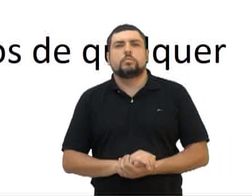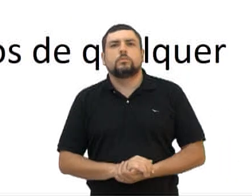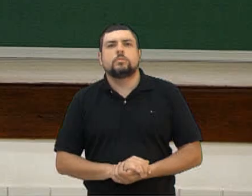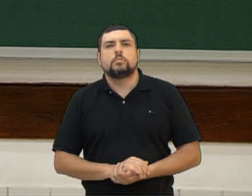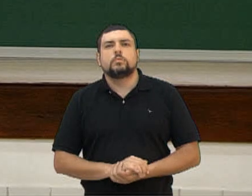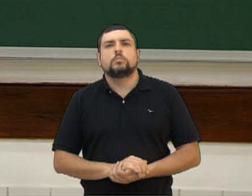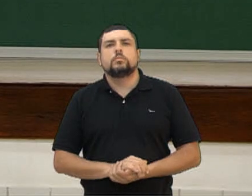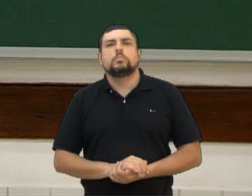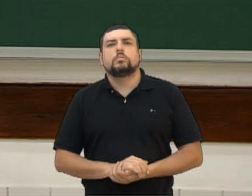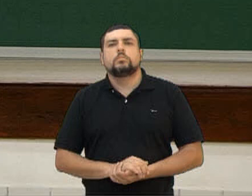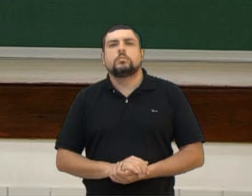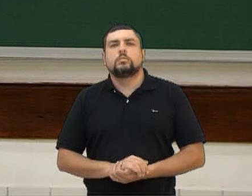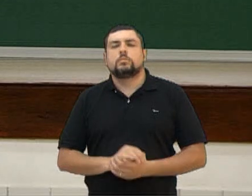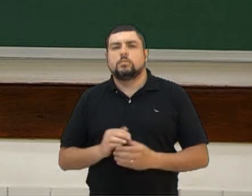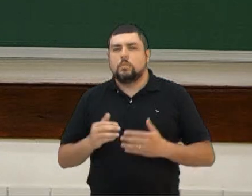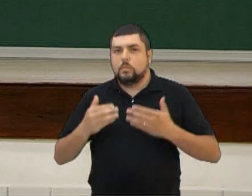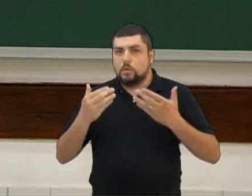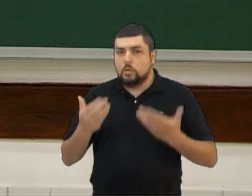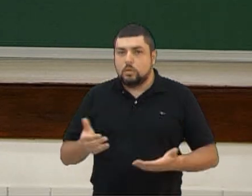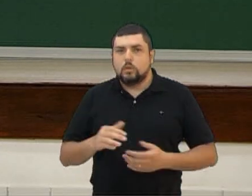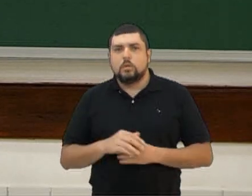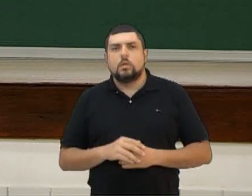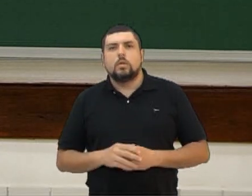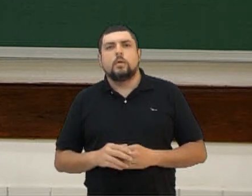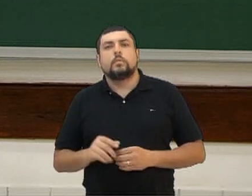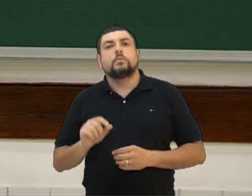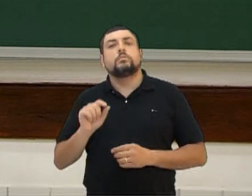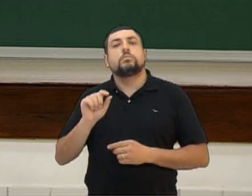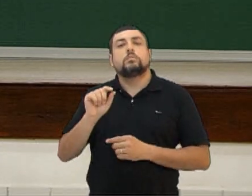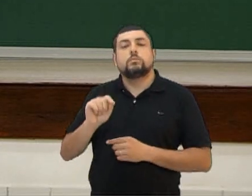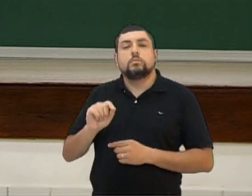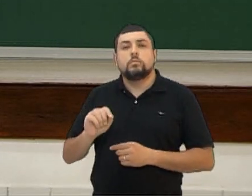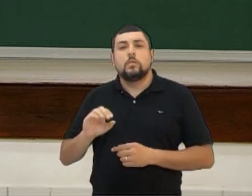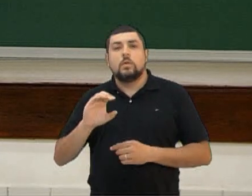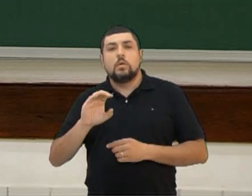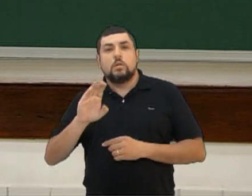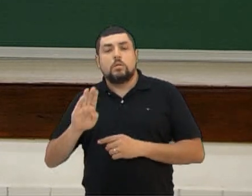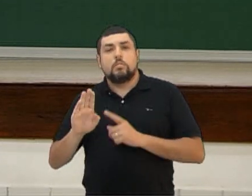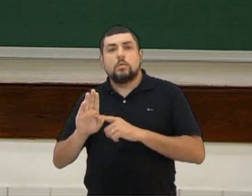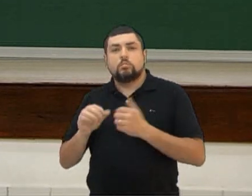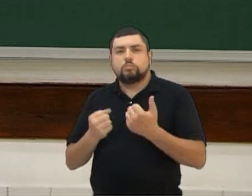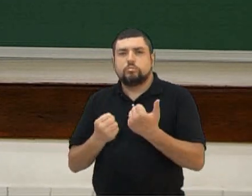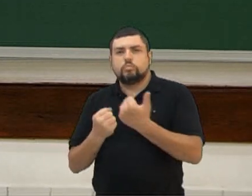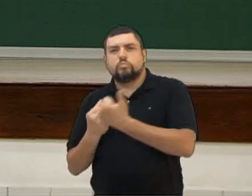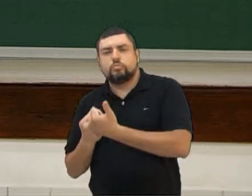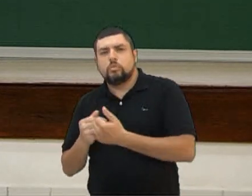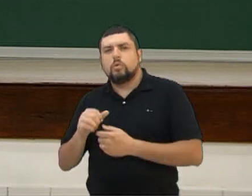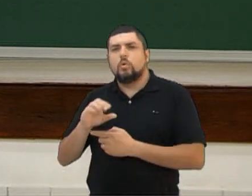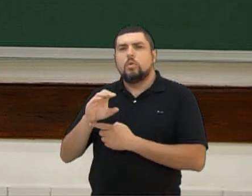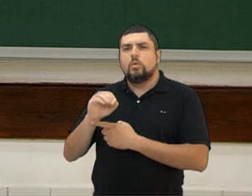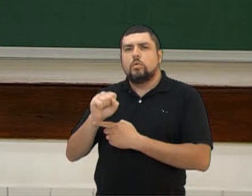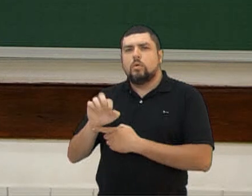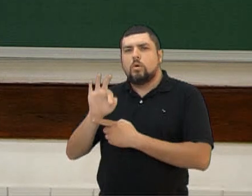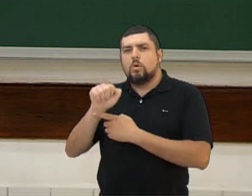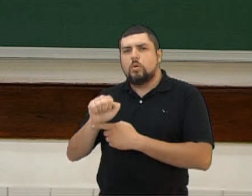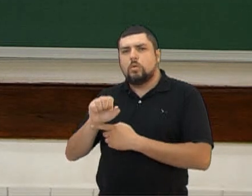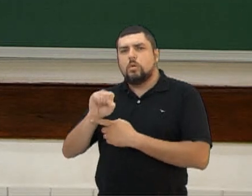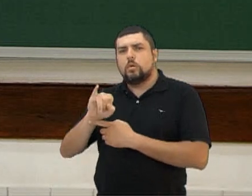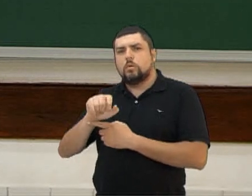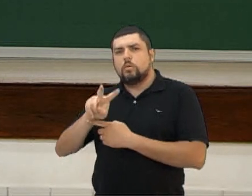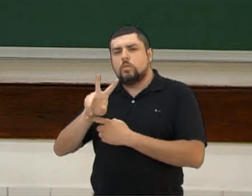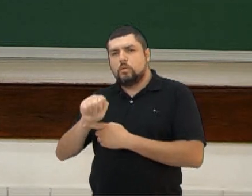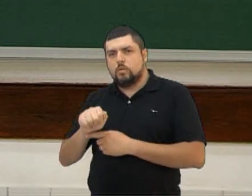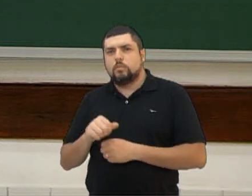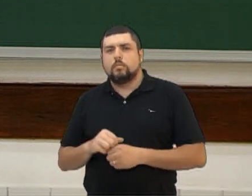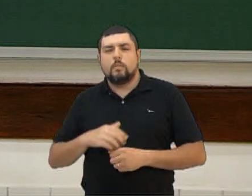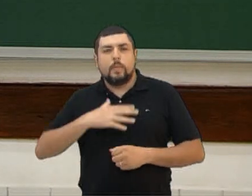Continuando, então, o presidente que sucede o Castelo Branco é o Costa e Silva. Em março de 68, a gente